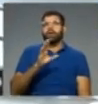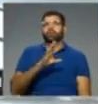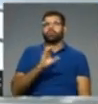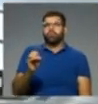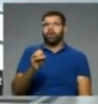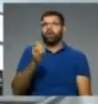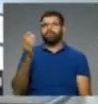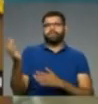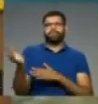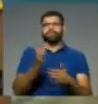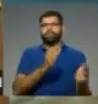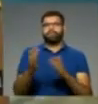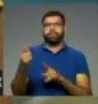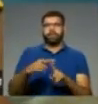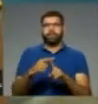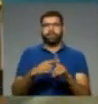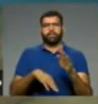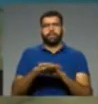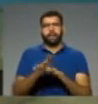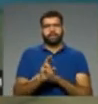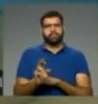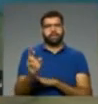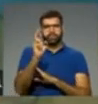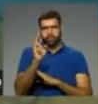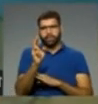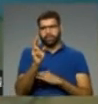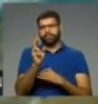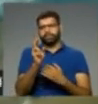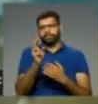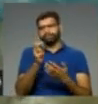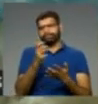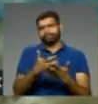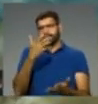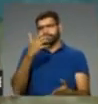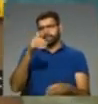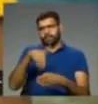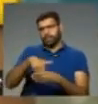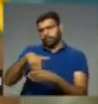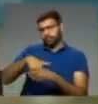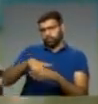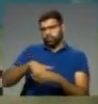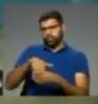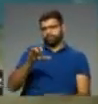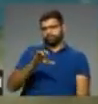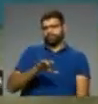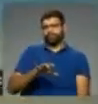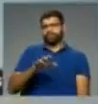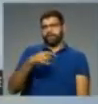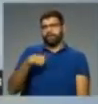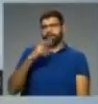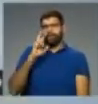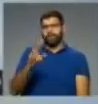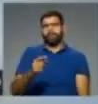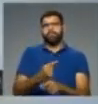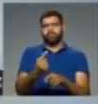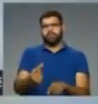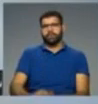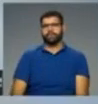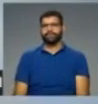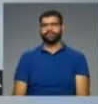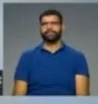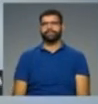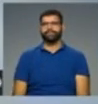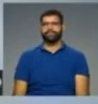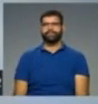uma ligeira subida dos valores da temperatura máxima, especialmente novamente nas regiões do interior. Vamos então ver o porquê na nossa imagem de